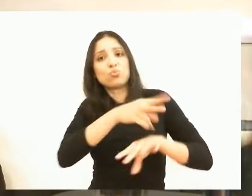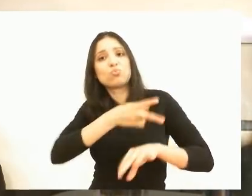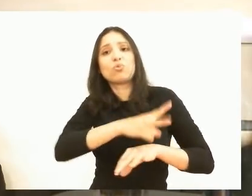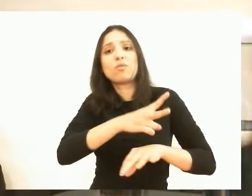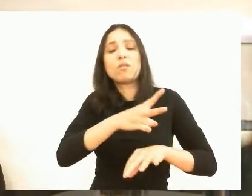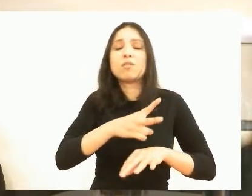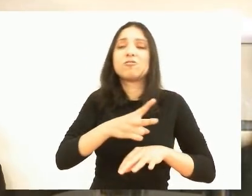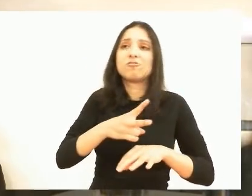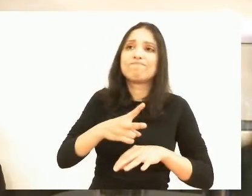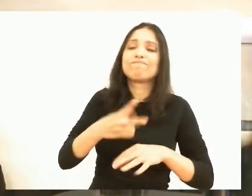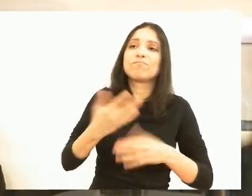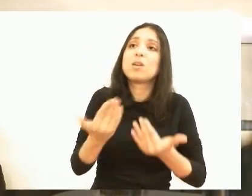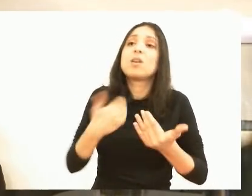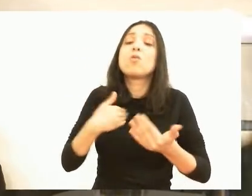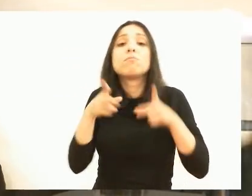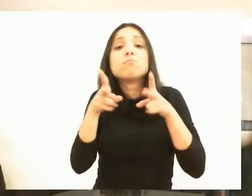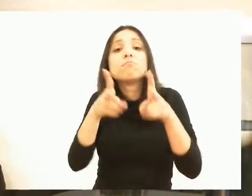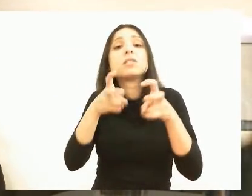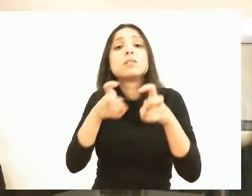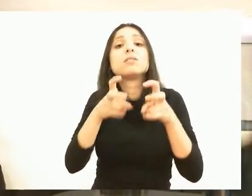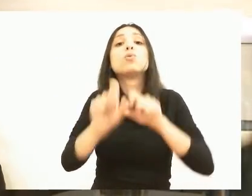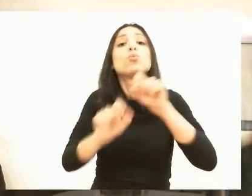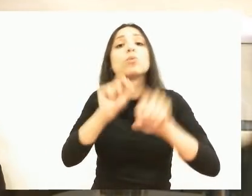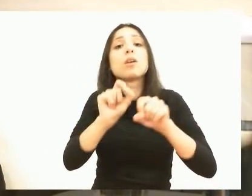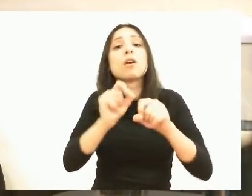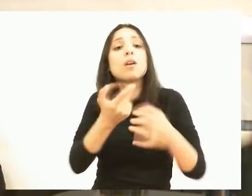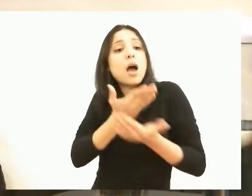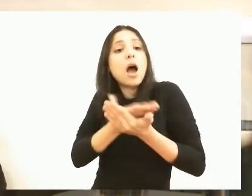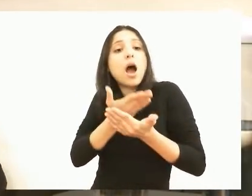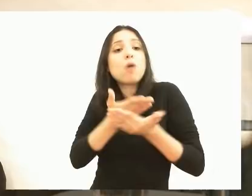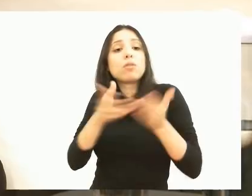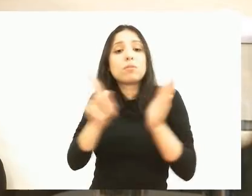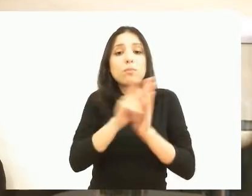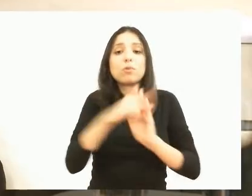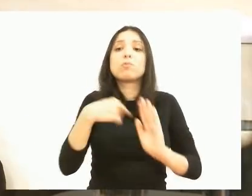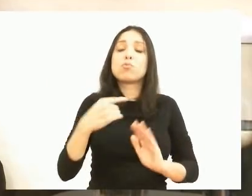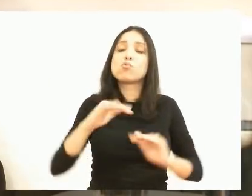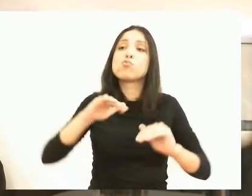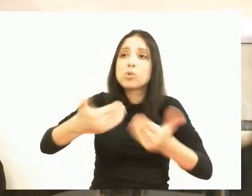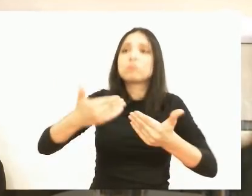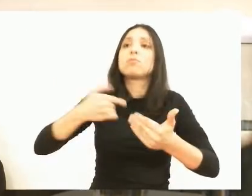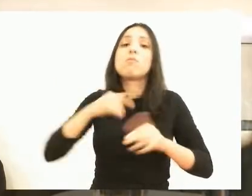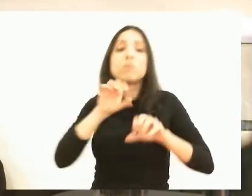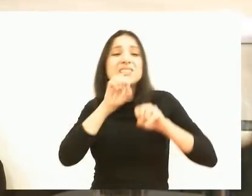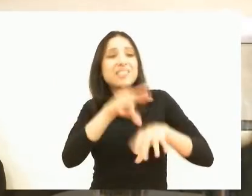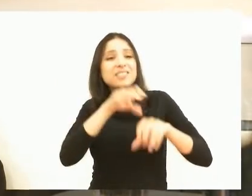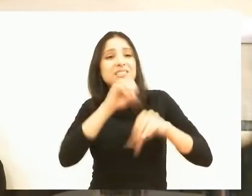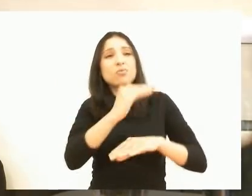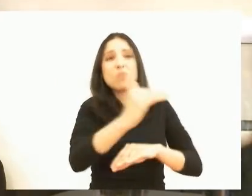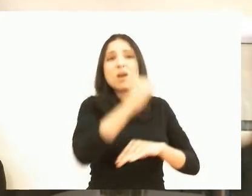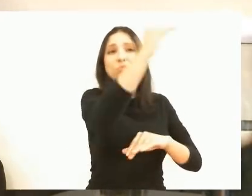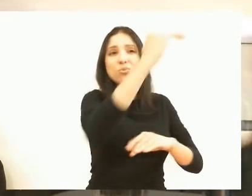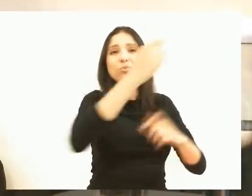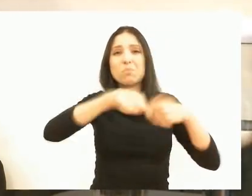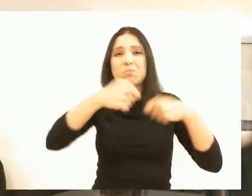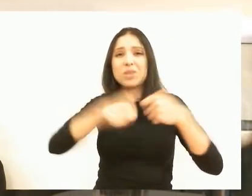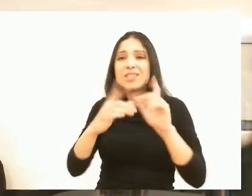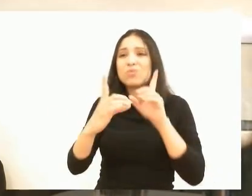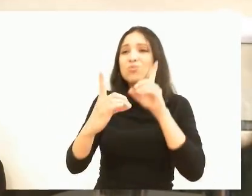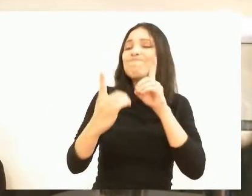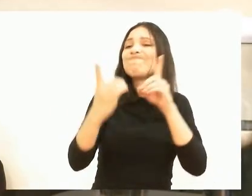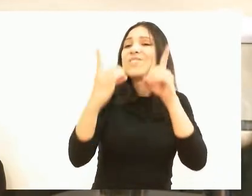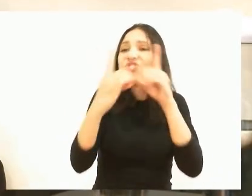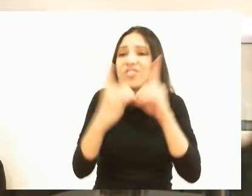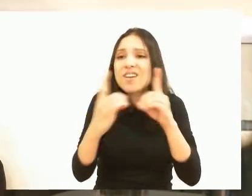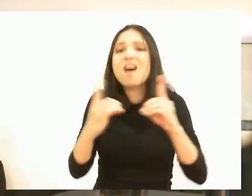e eu fui percebendo que na aula dos adultos eu tenho que dividir da ticamente fazer um